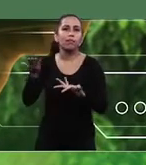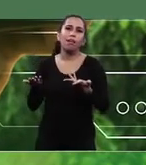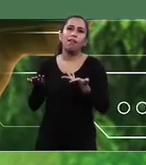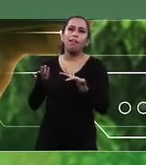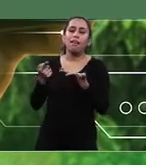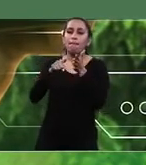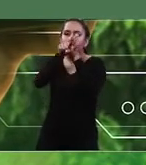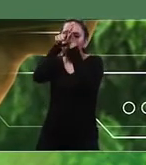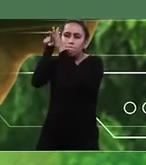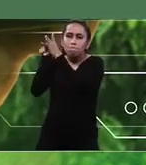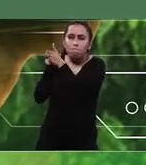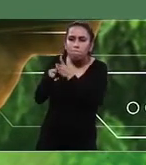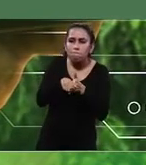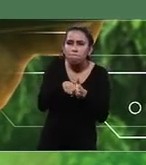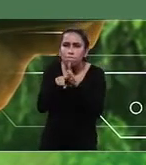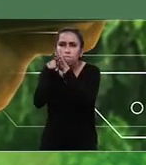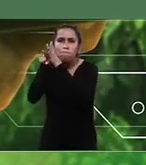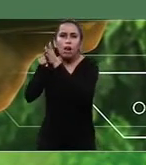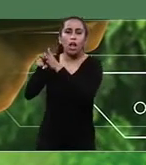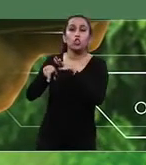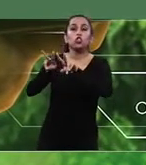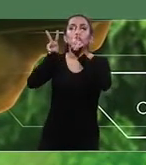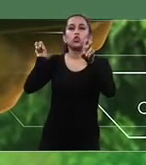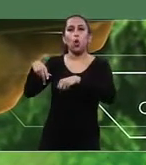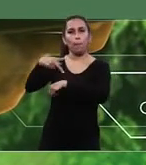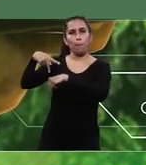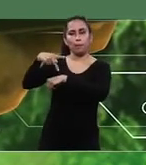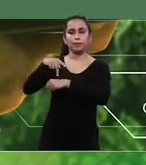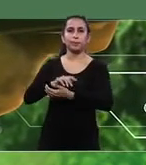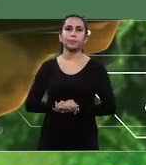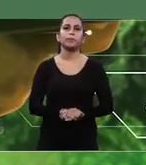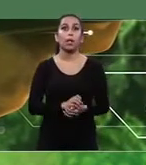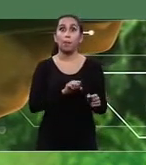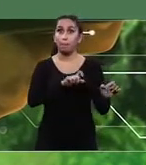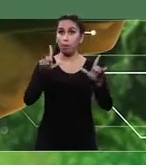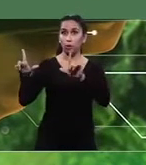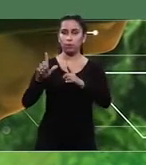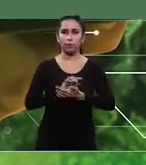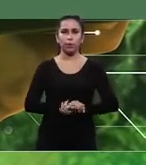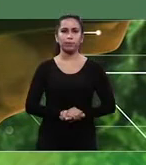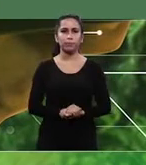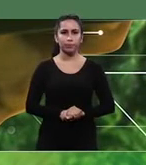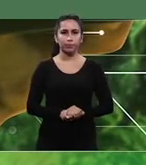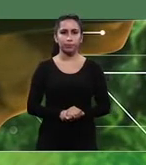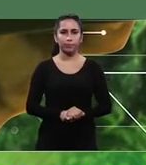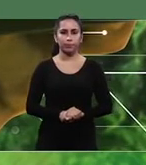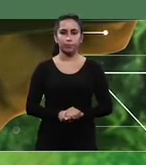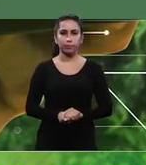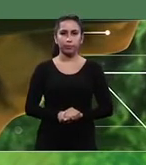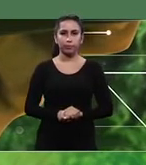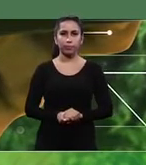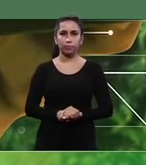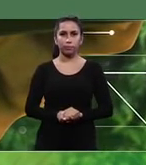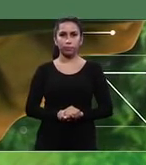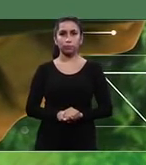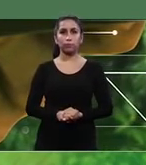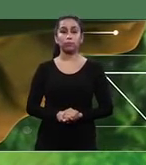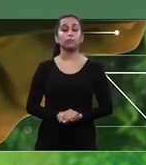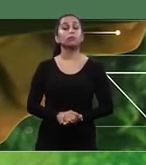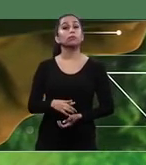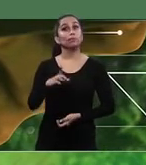essas oportunidades em termos de países. Pode passar? Eu trago também a informação aqui